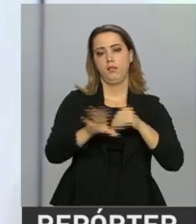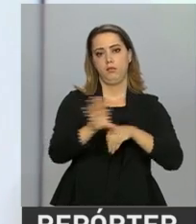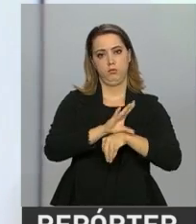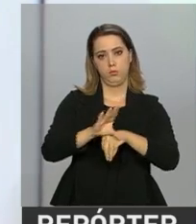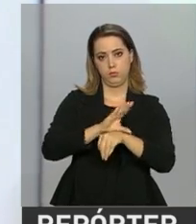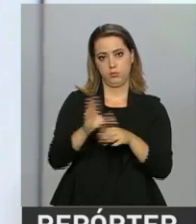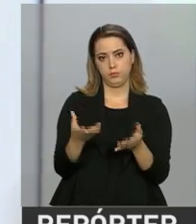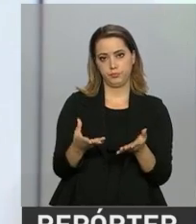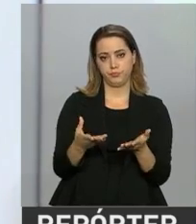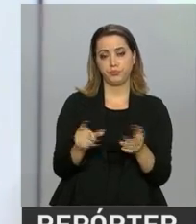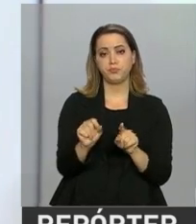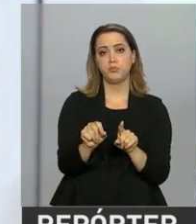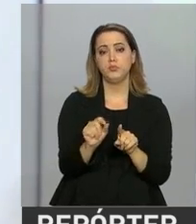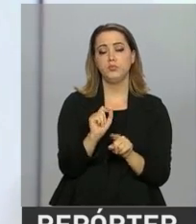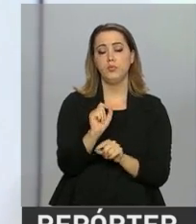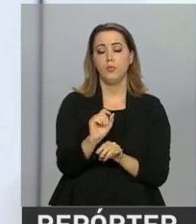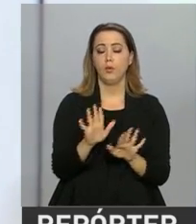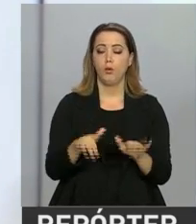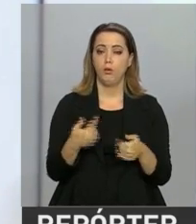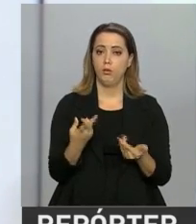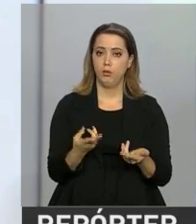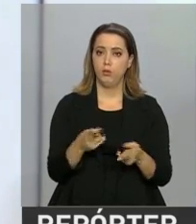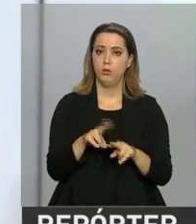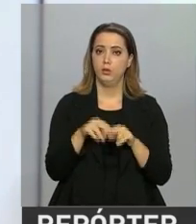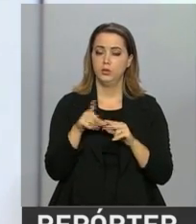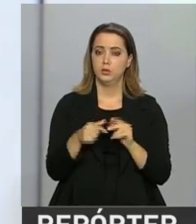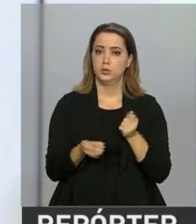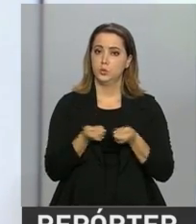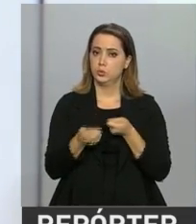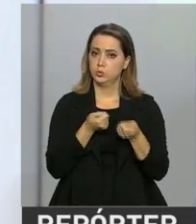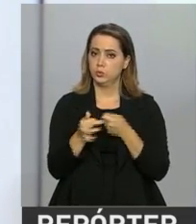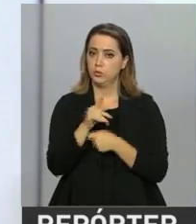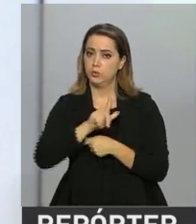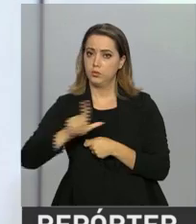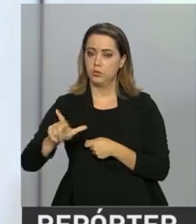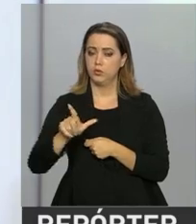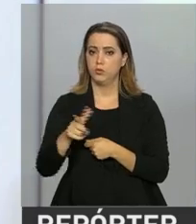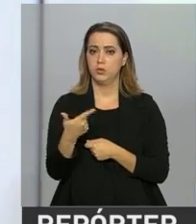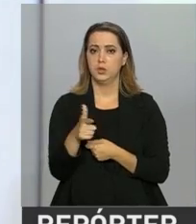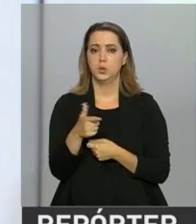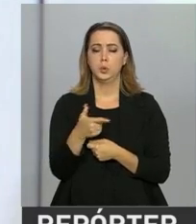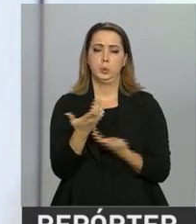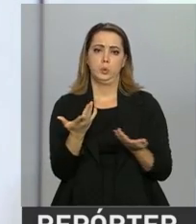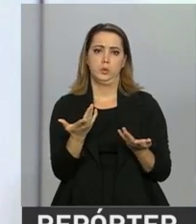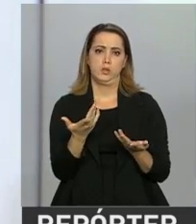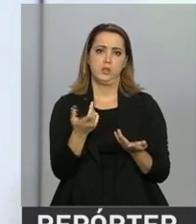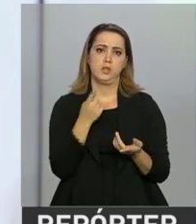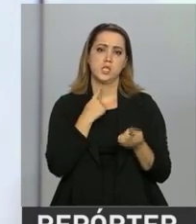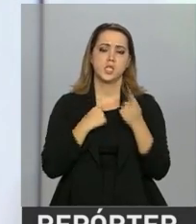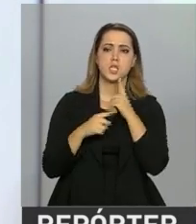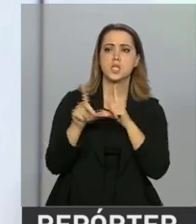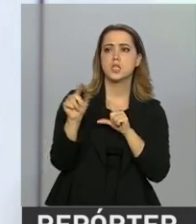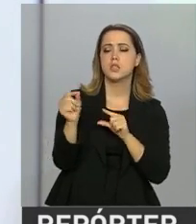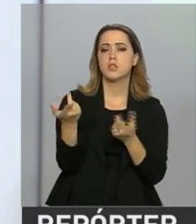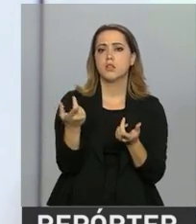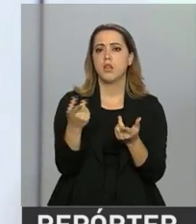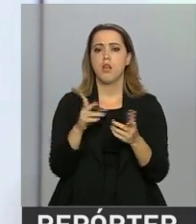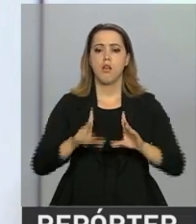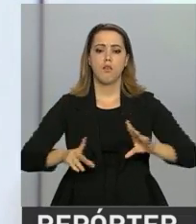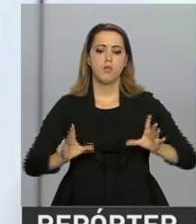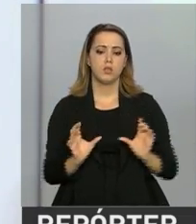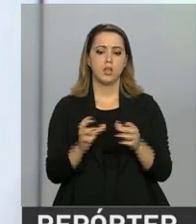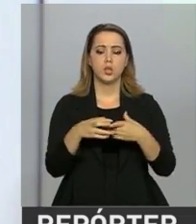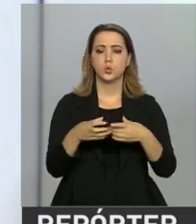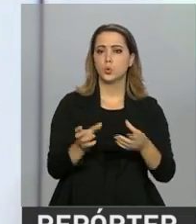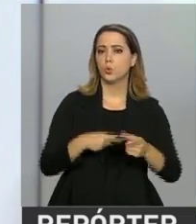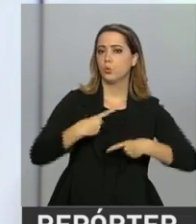constitucional. Portanto, o ajuste fiscal, eu acredito que ele não está ao sabor de acontecimentos políticos momentâneos,